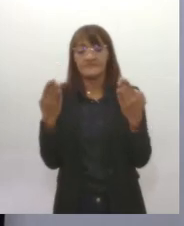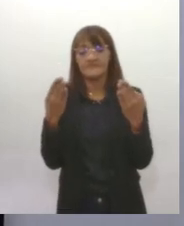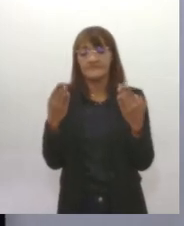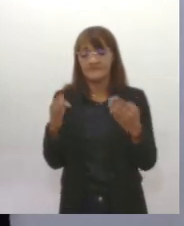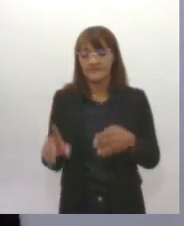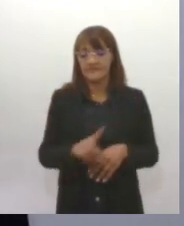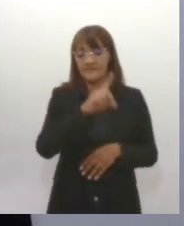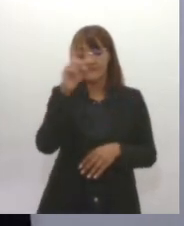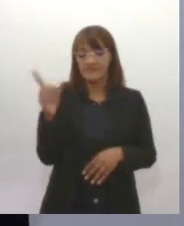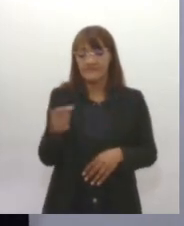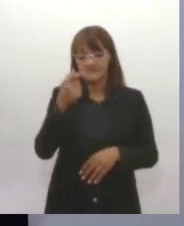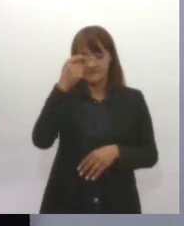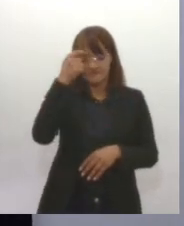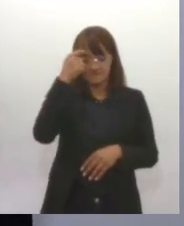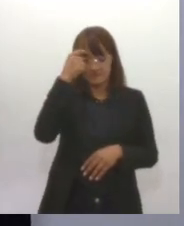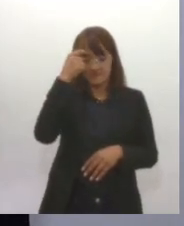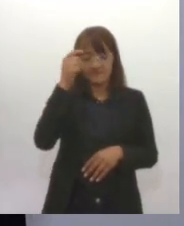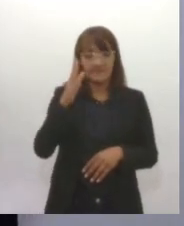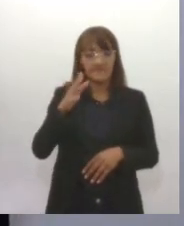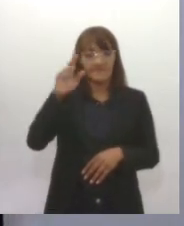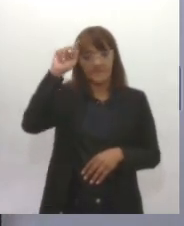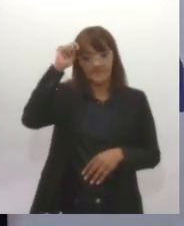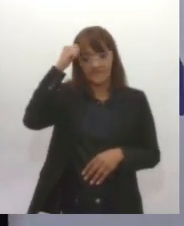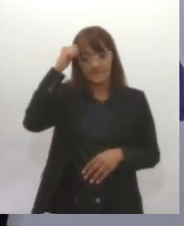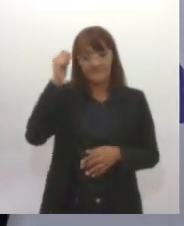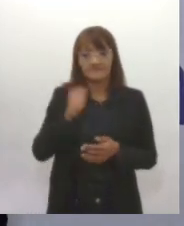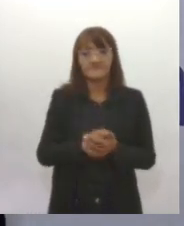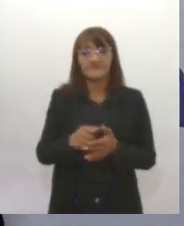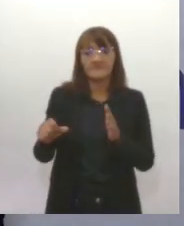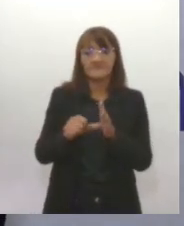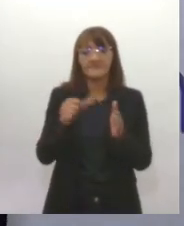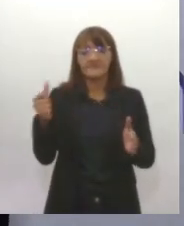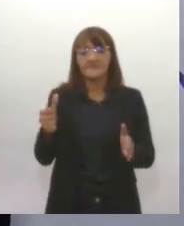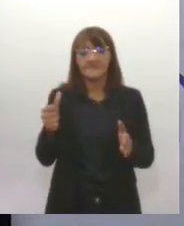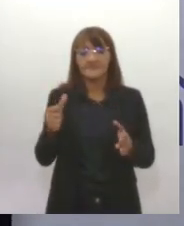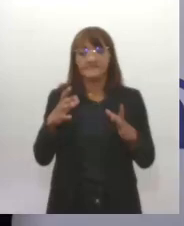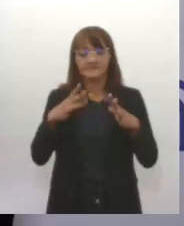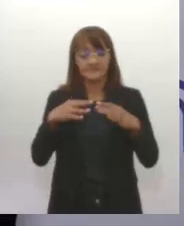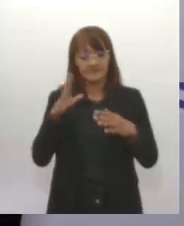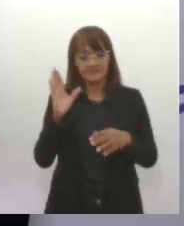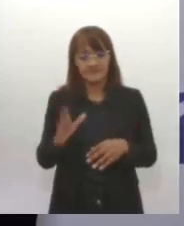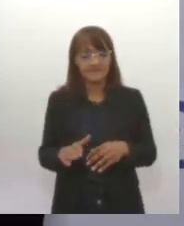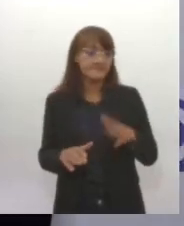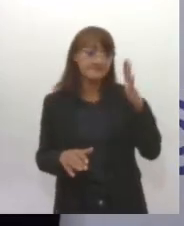primeira vez vai ser um feriado nacional. Sim, amanhã,